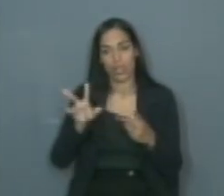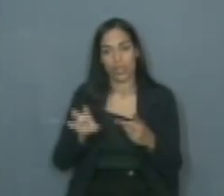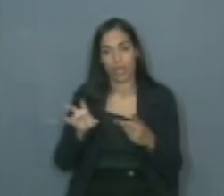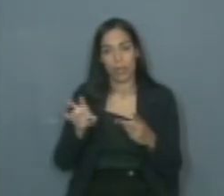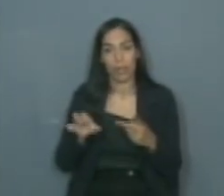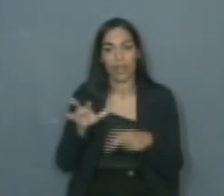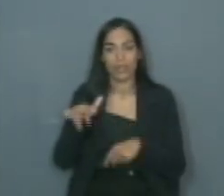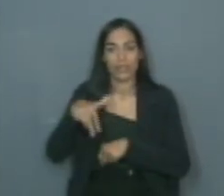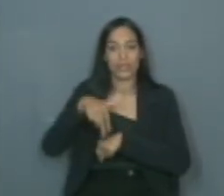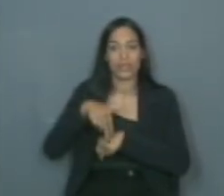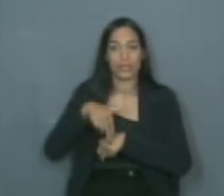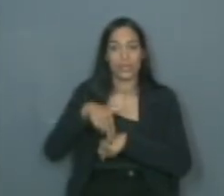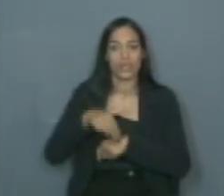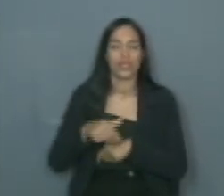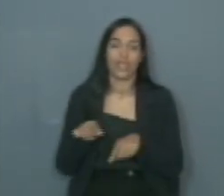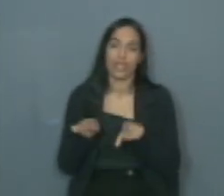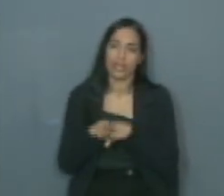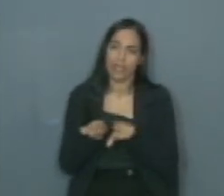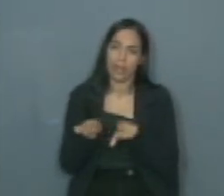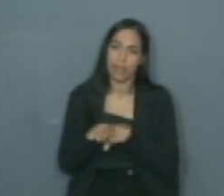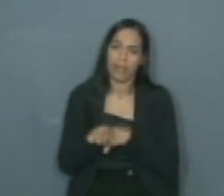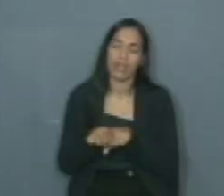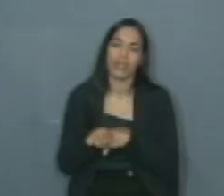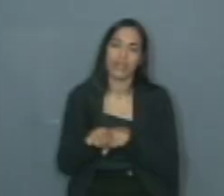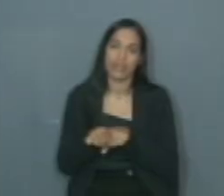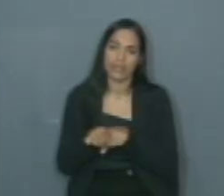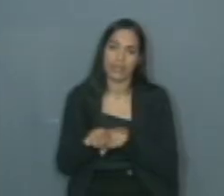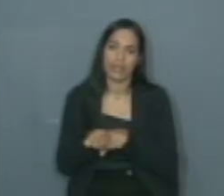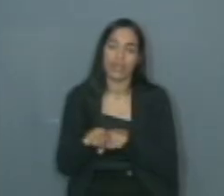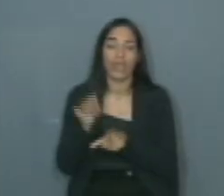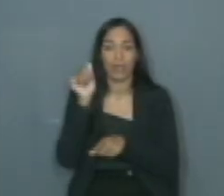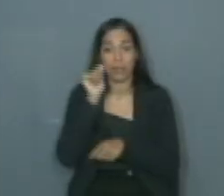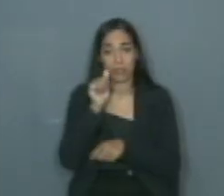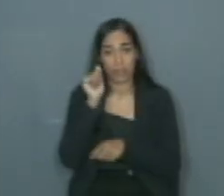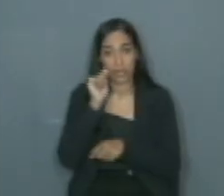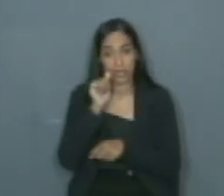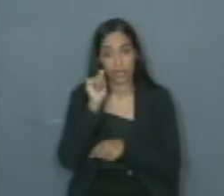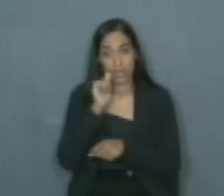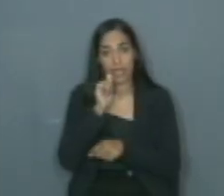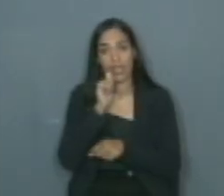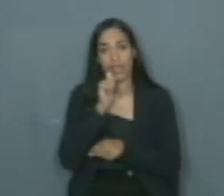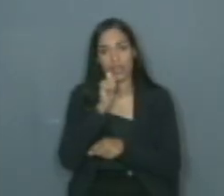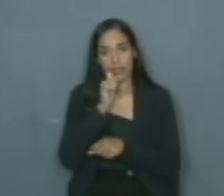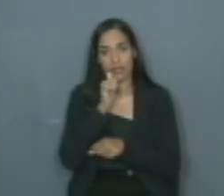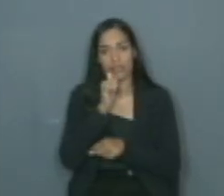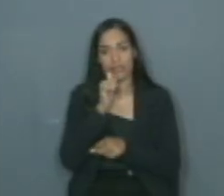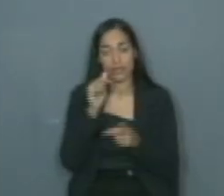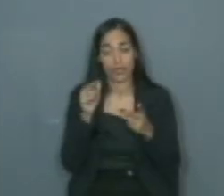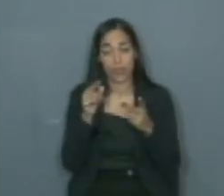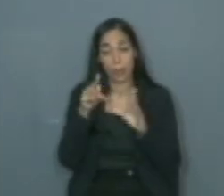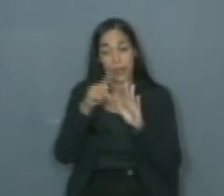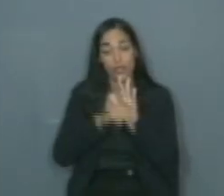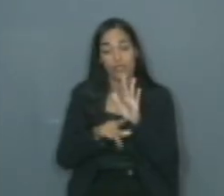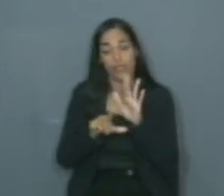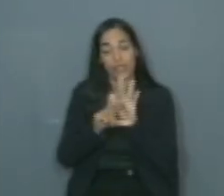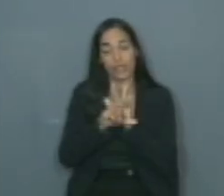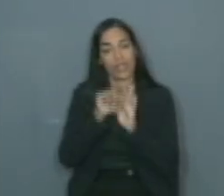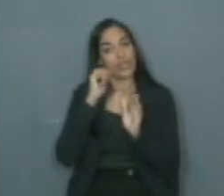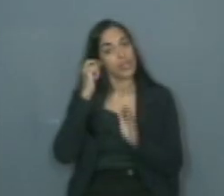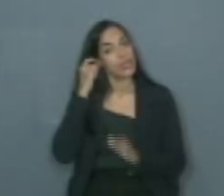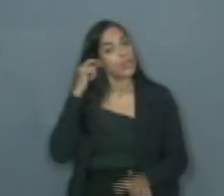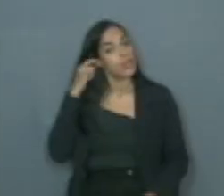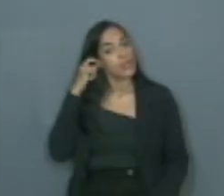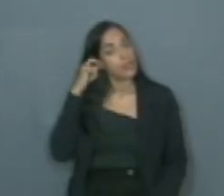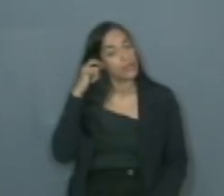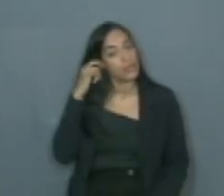essa tribuna, vereador, também trata sobre a mulher. E agora eu trago a questão de um projeto de lei